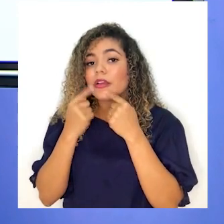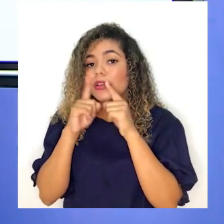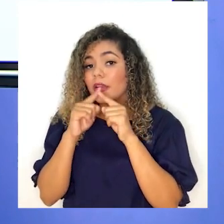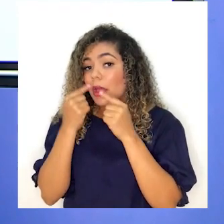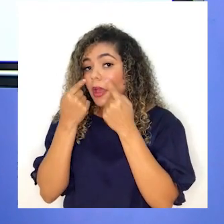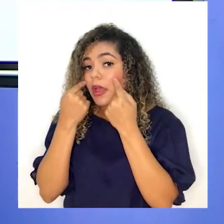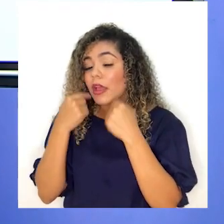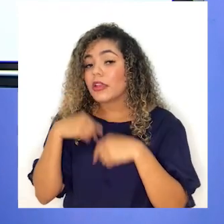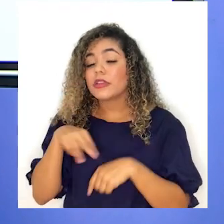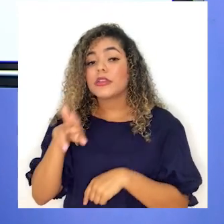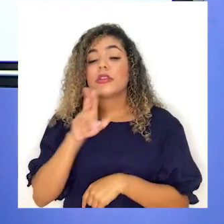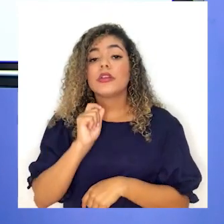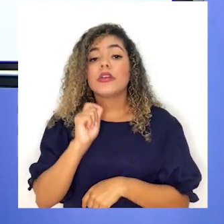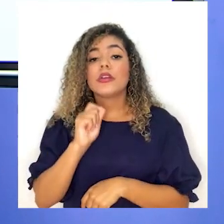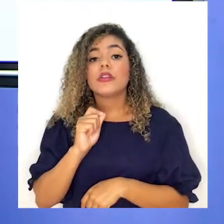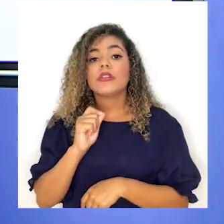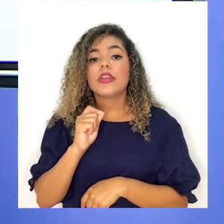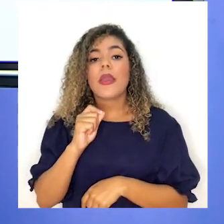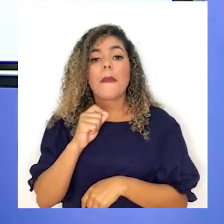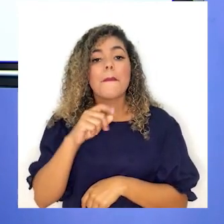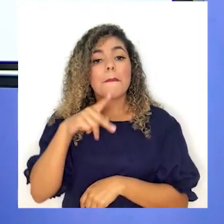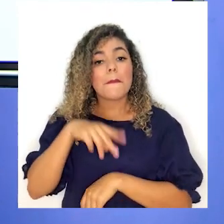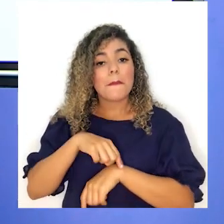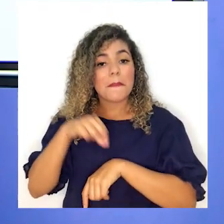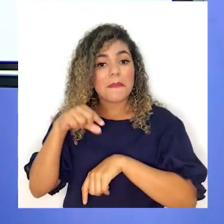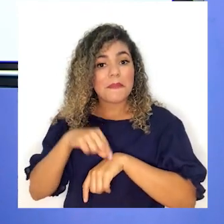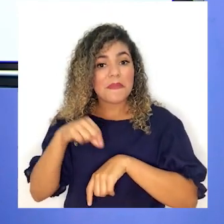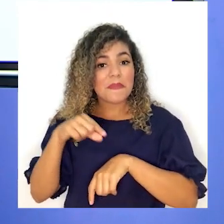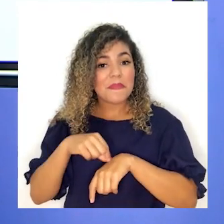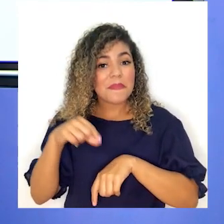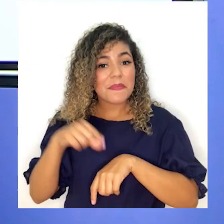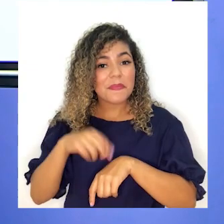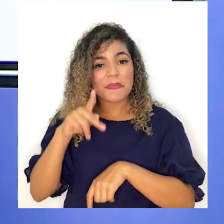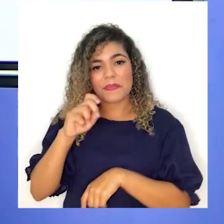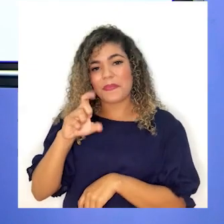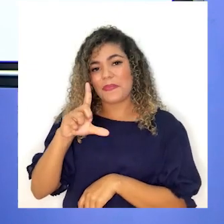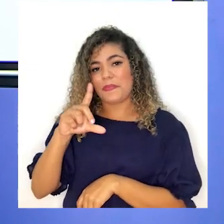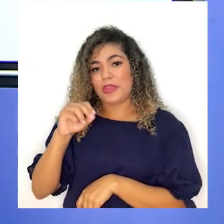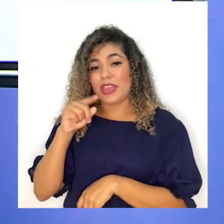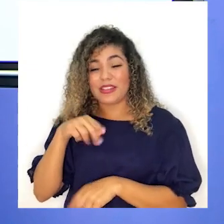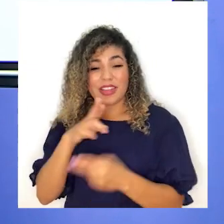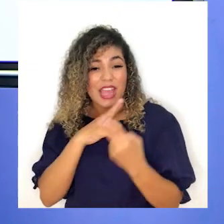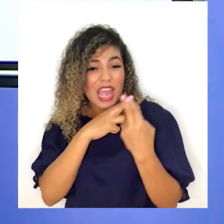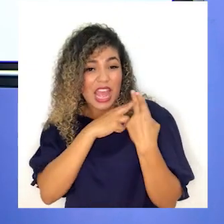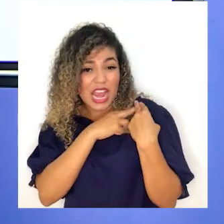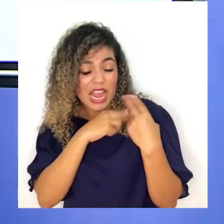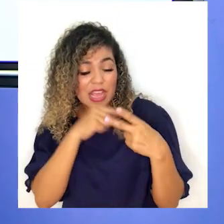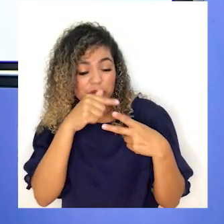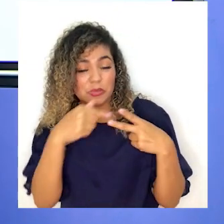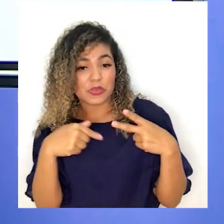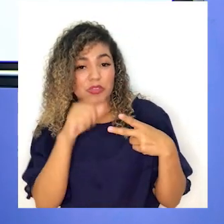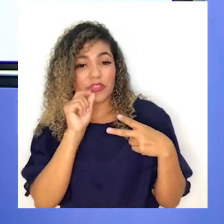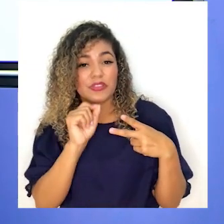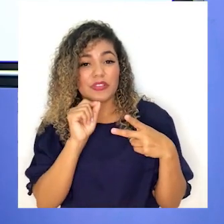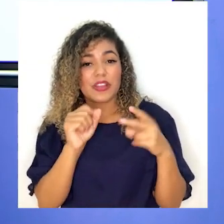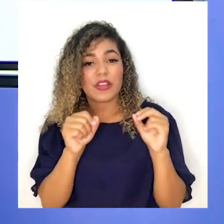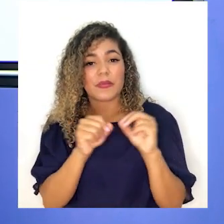de dentro, os pelos. O muco e os pelos são responsáveis